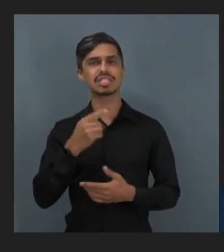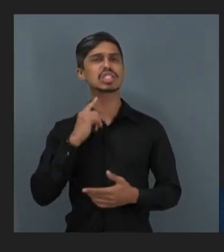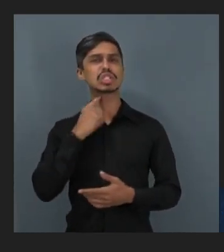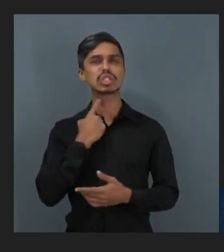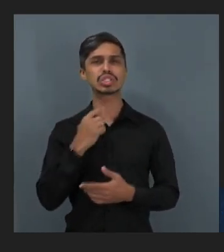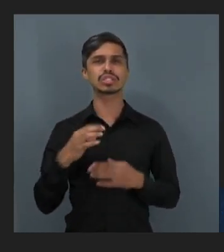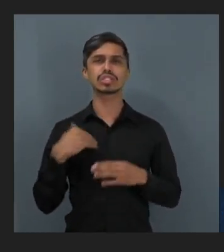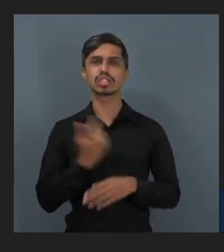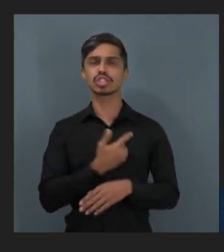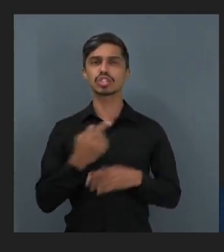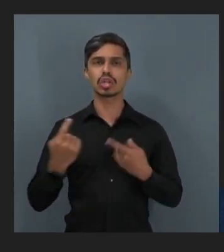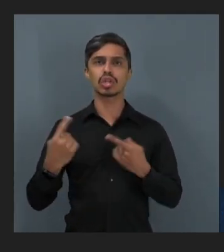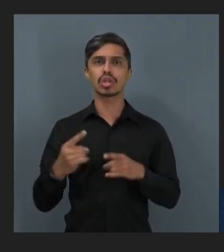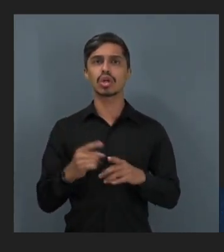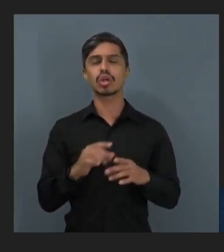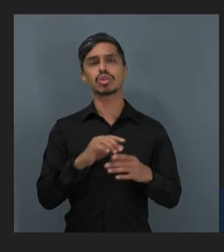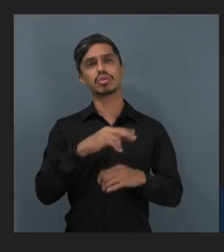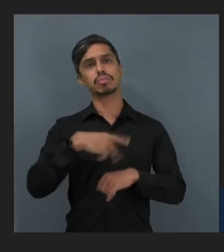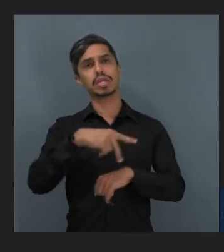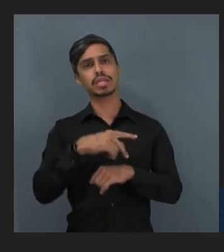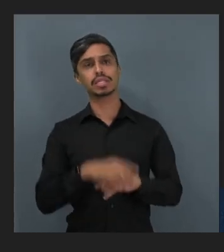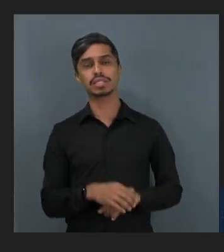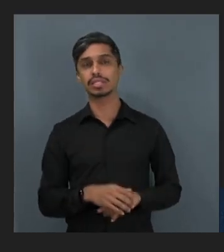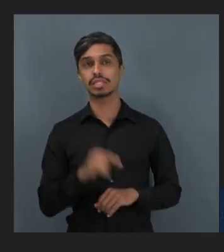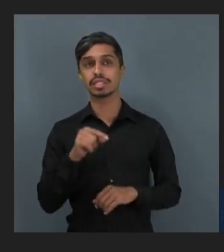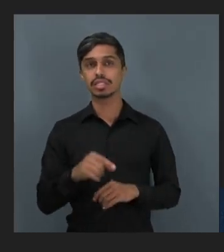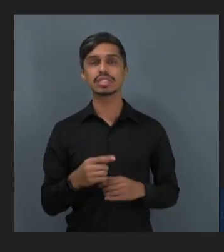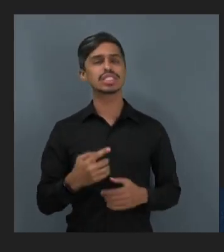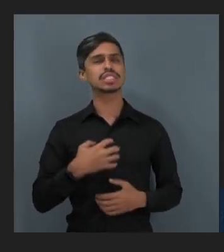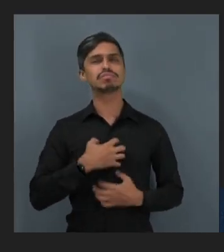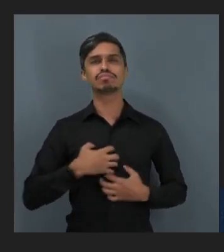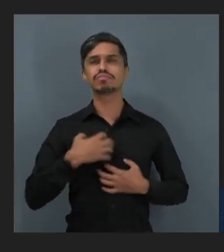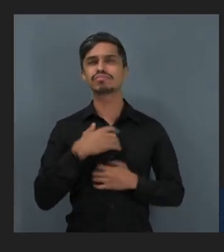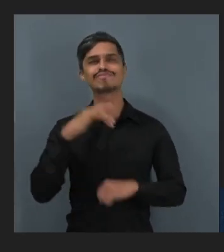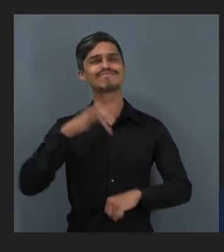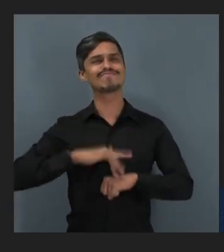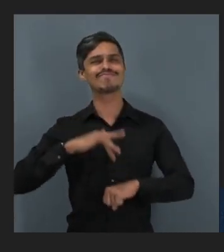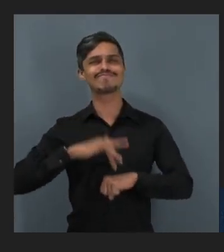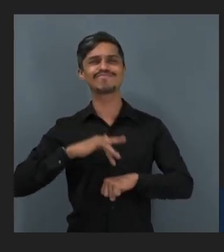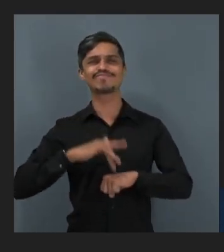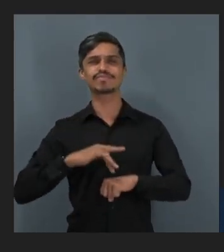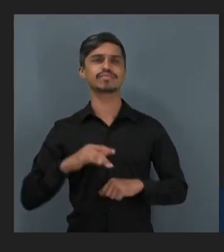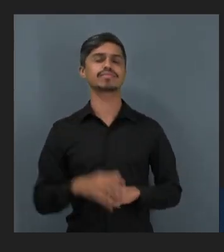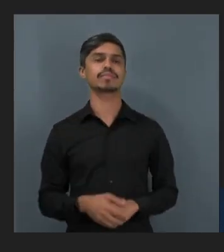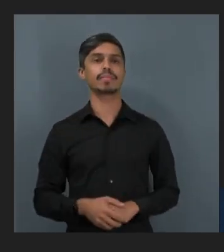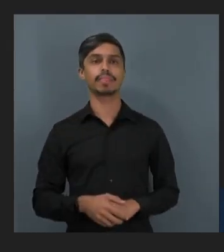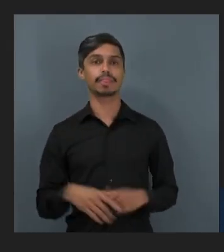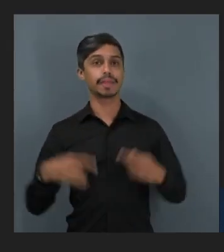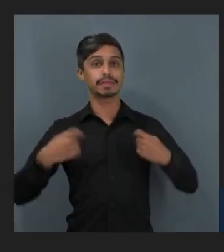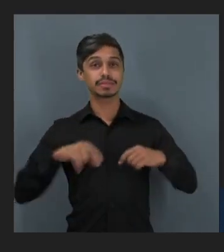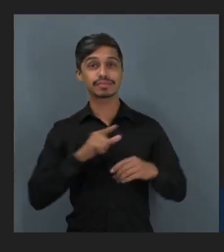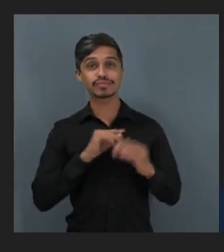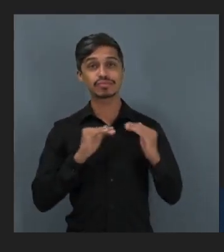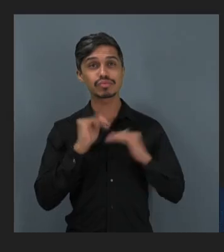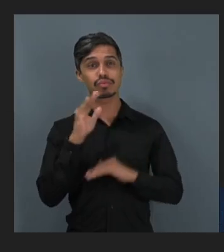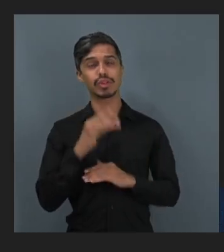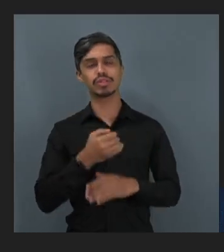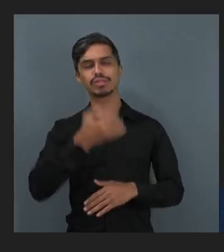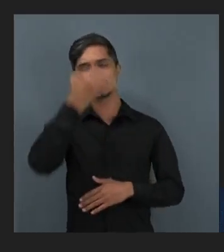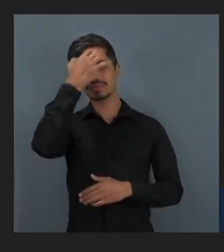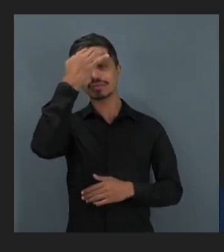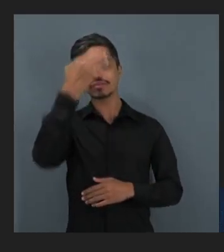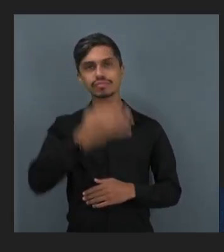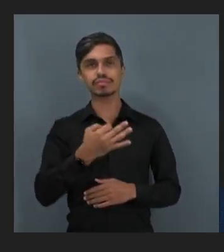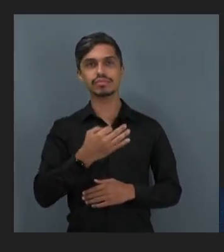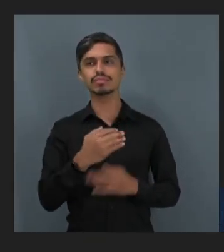gente está fazendo com o nosso país. Isso é de indignar qualquer cidadão que tenha um mínimo de bom senso. Por favor,